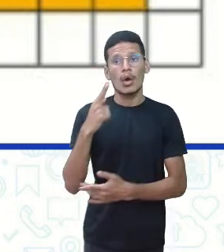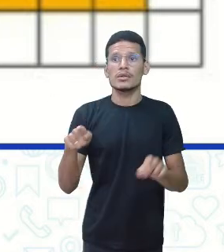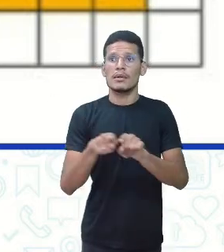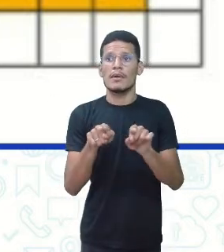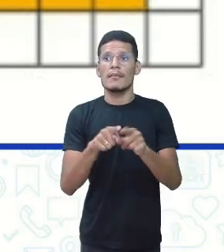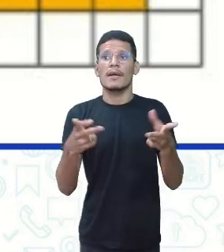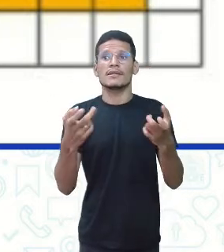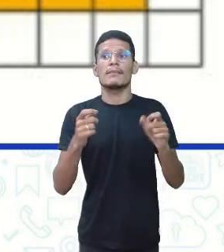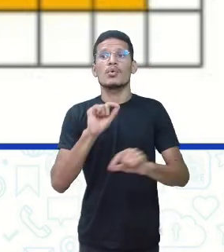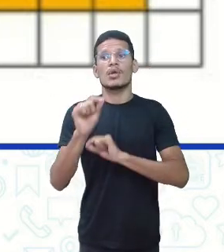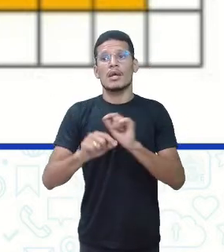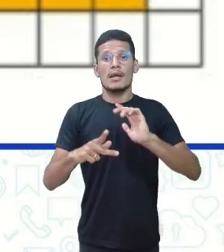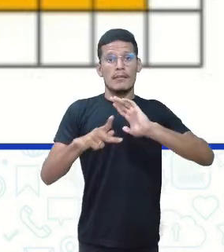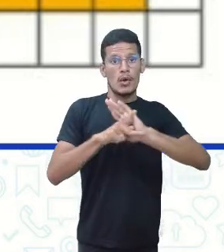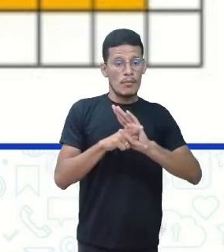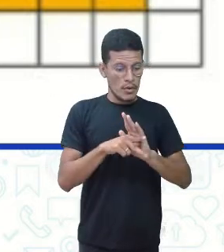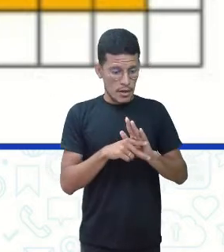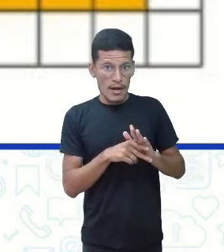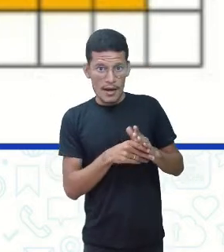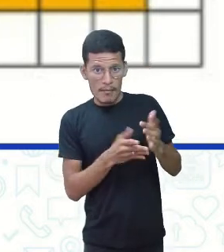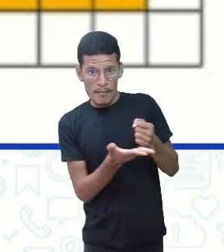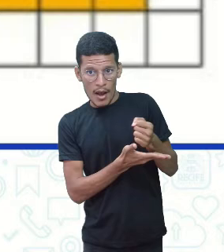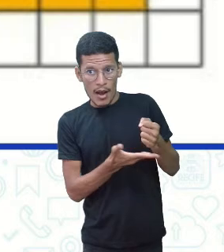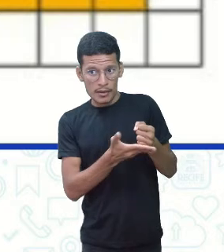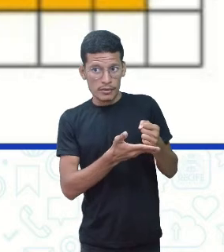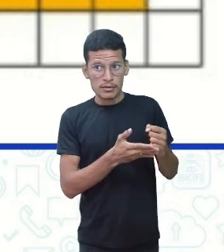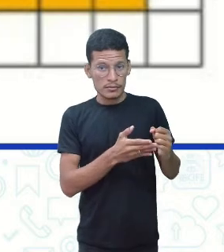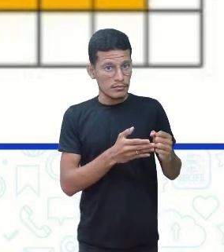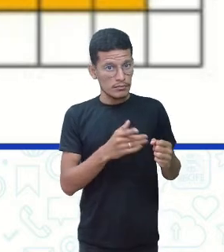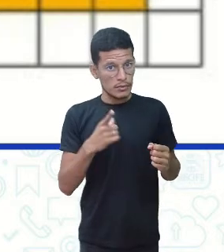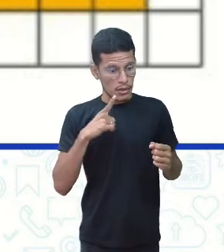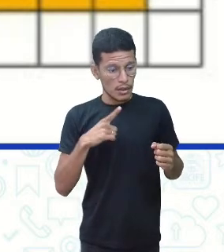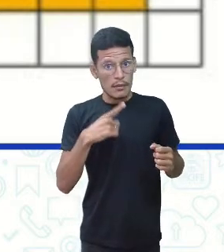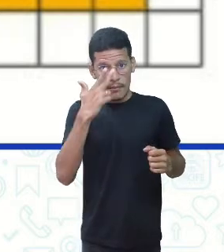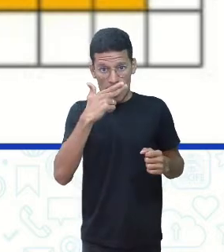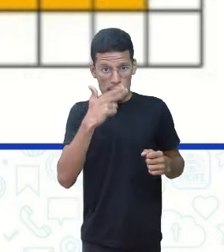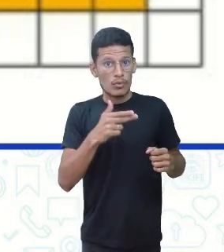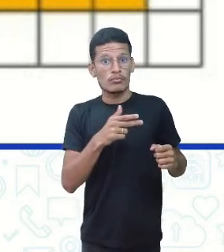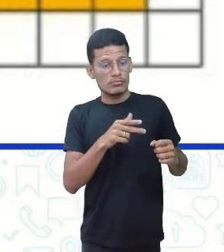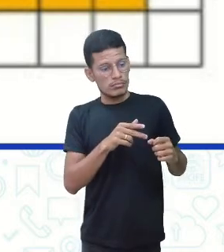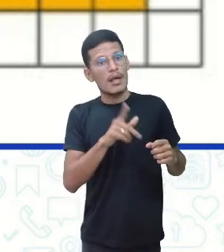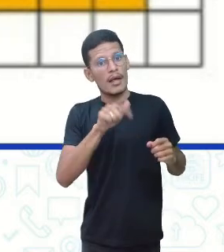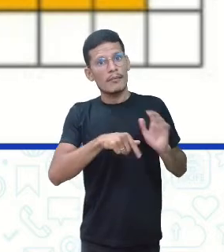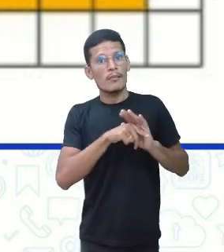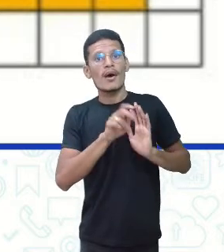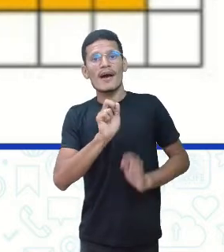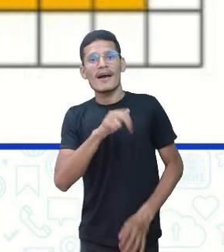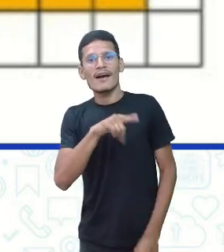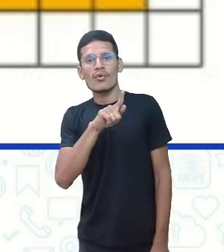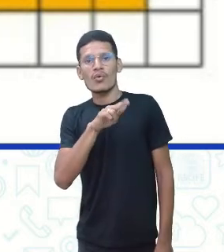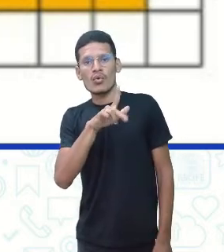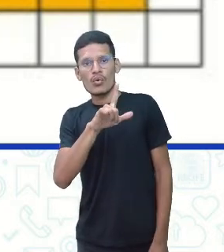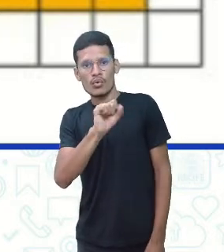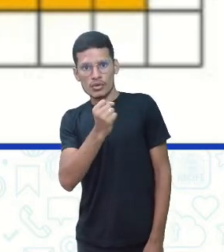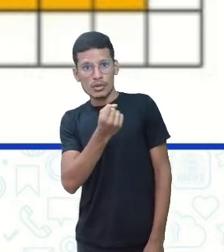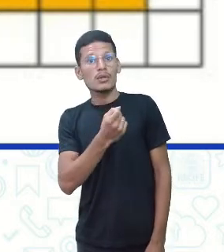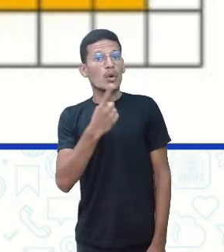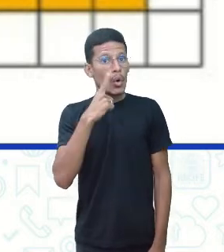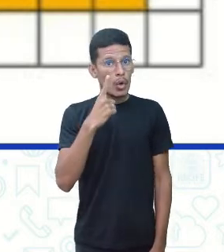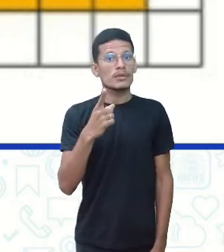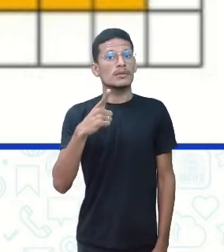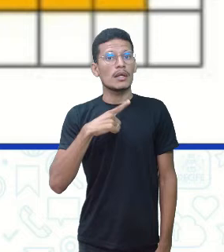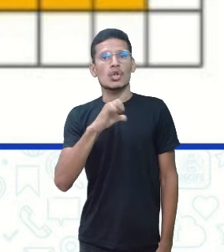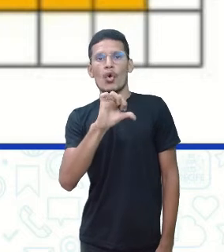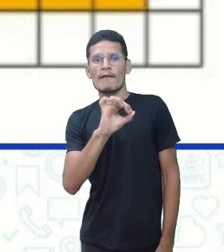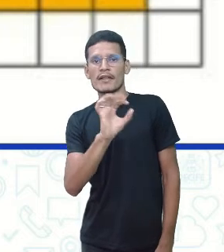que o ângulo que está embaixo, que está sinalizado ali, ele permanece o mesmo, né? A gente já conhece aqui os ângulos. Num quadradinho, a gente tem um